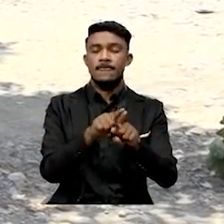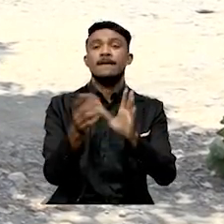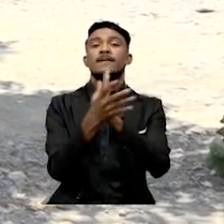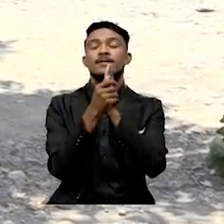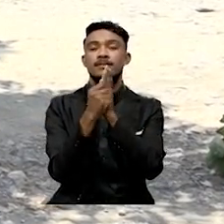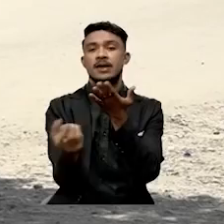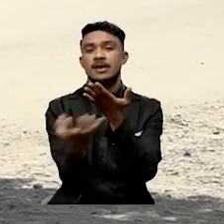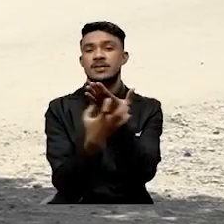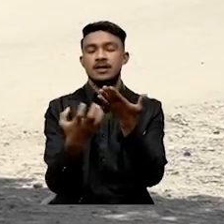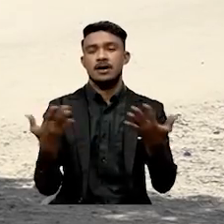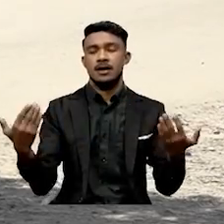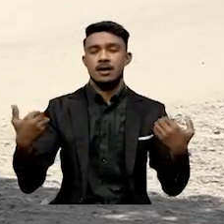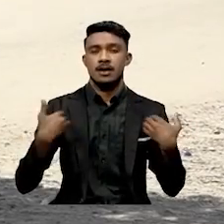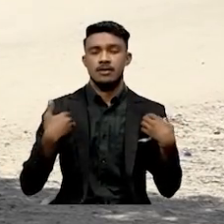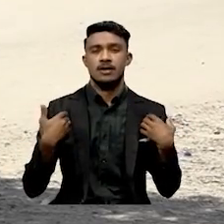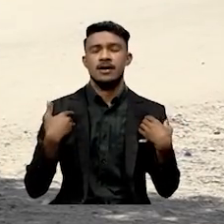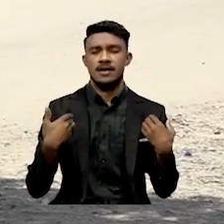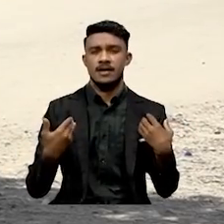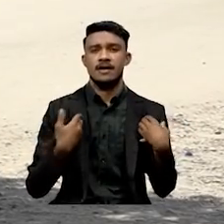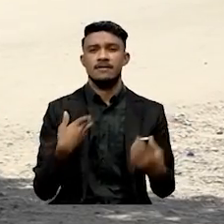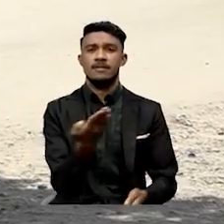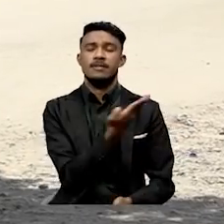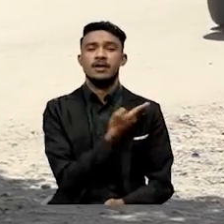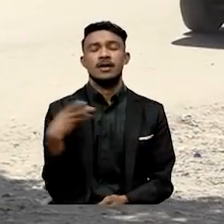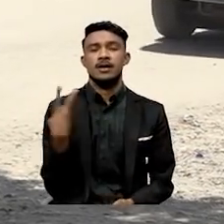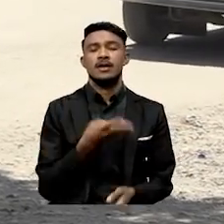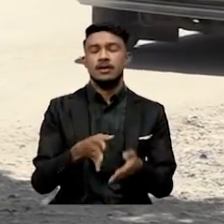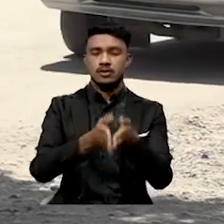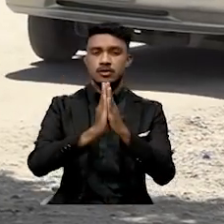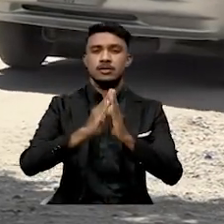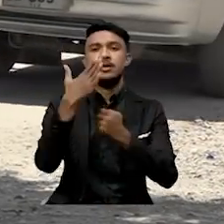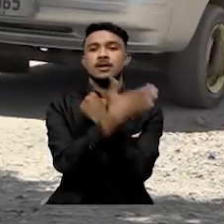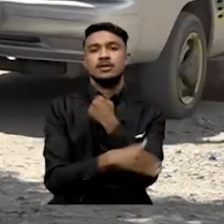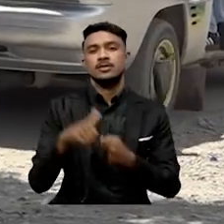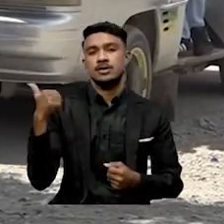folha em Samacás, tamba e tá se depende para nação selo.